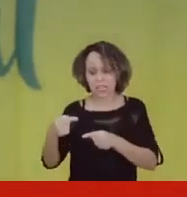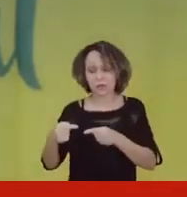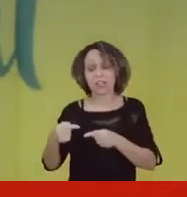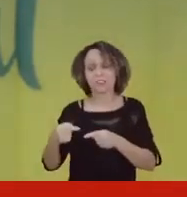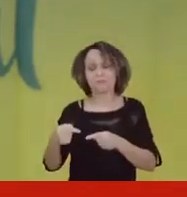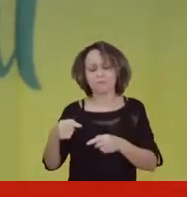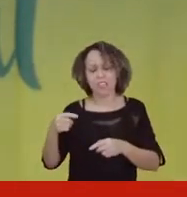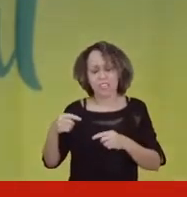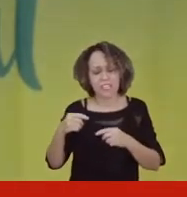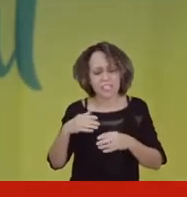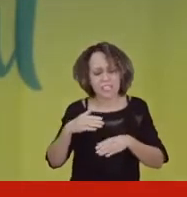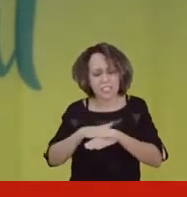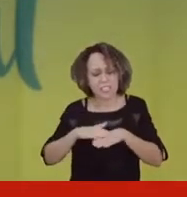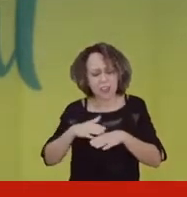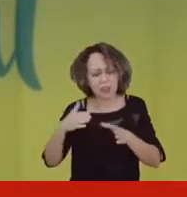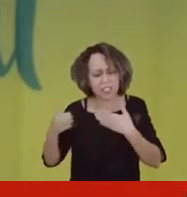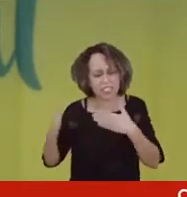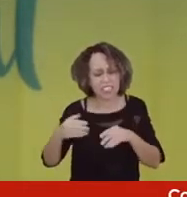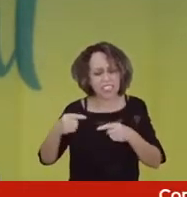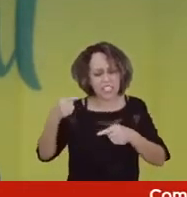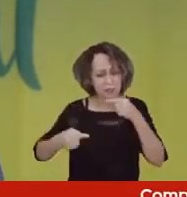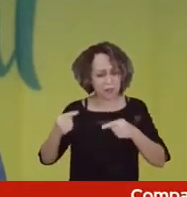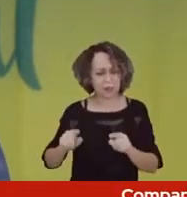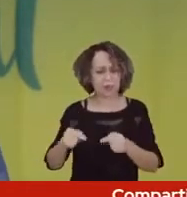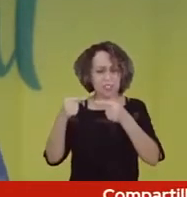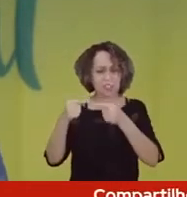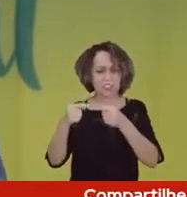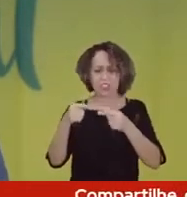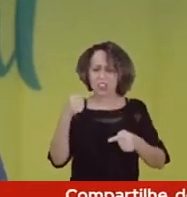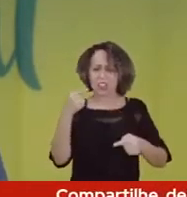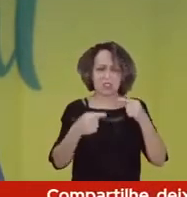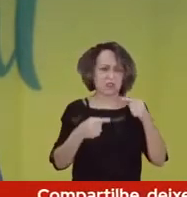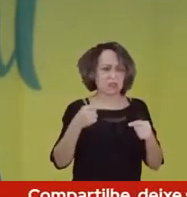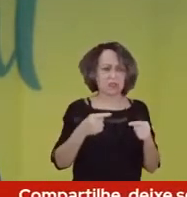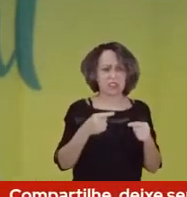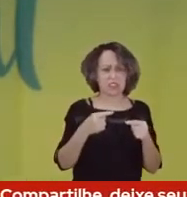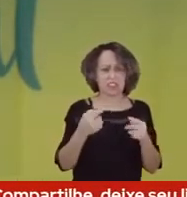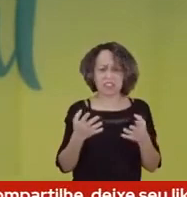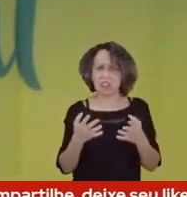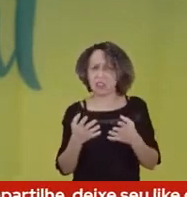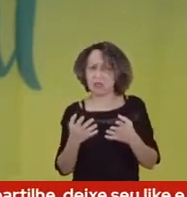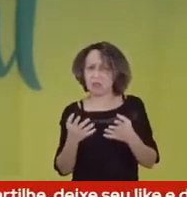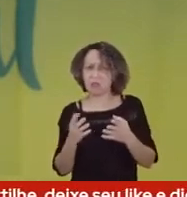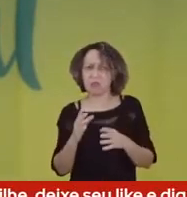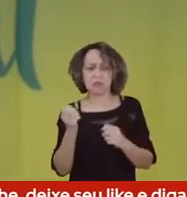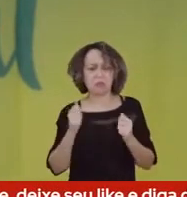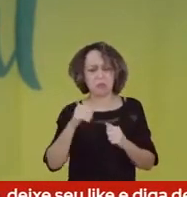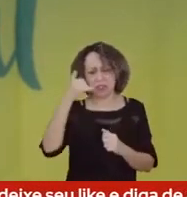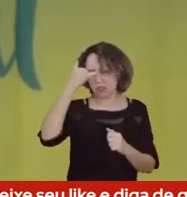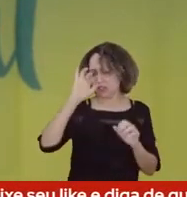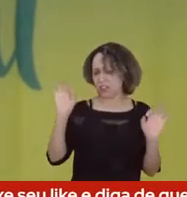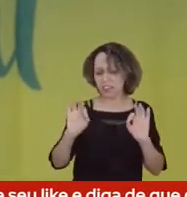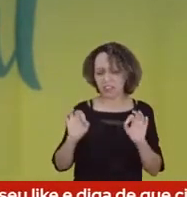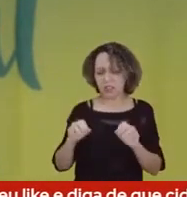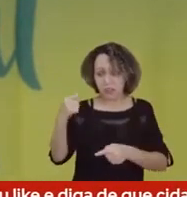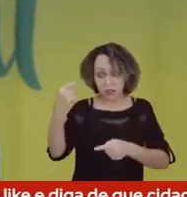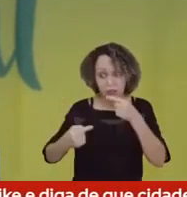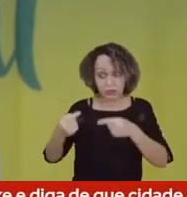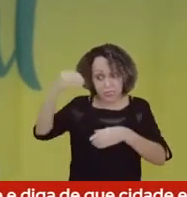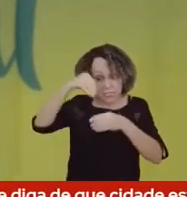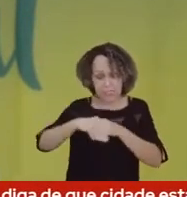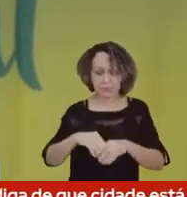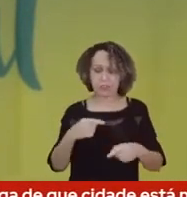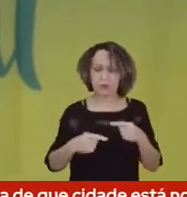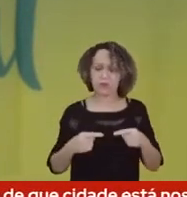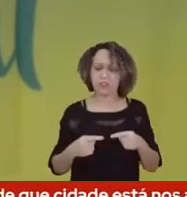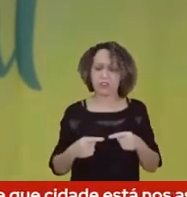posicionamento político. Não é um debate de destino, não é um debate inevitável, isso é um debate de decisão política. Isso é fundamental para o Rio de Janeiro. Com